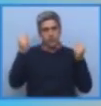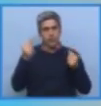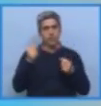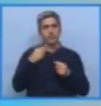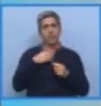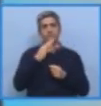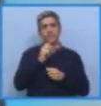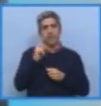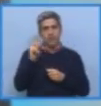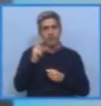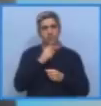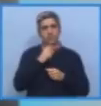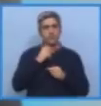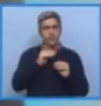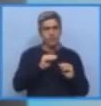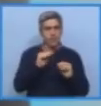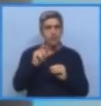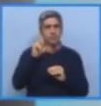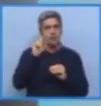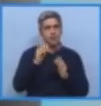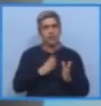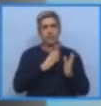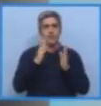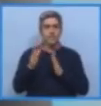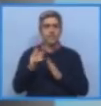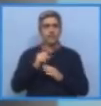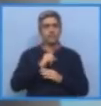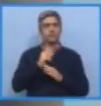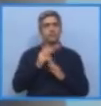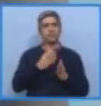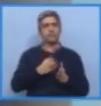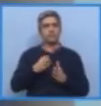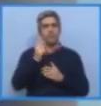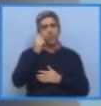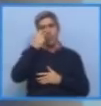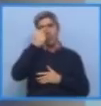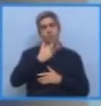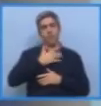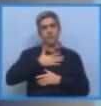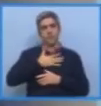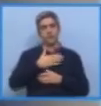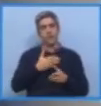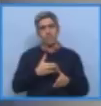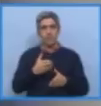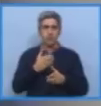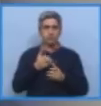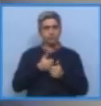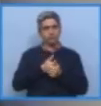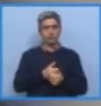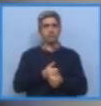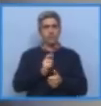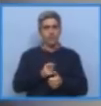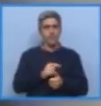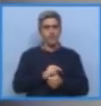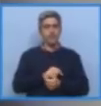caminho de fé, no meu caminho de sacerdote e também, enfim, na minha itinerância como homem, porque aquilo